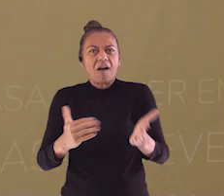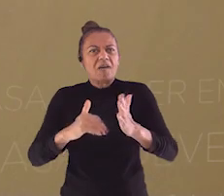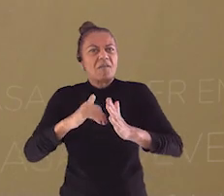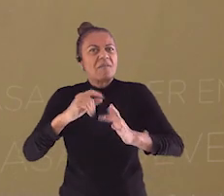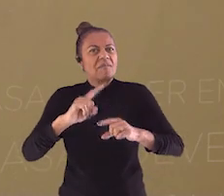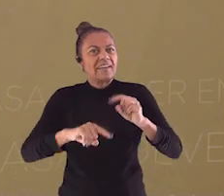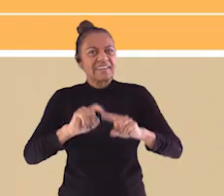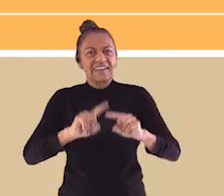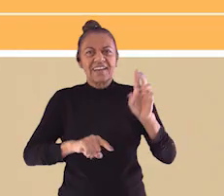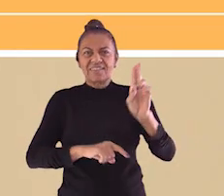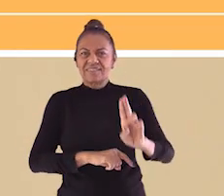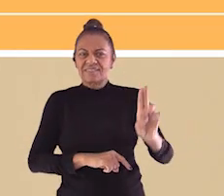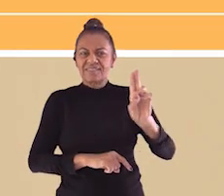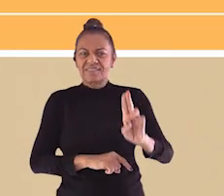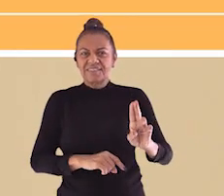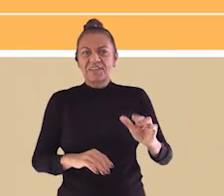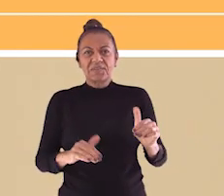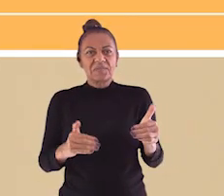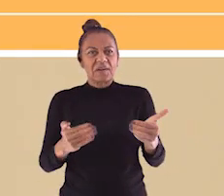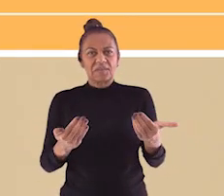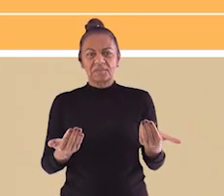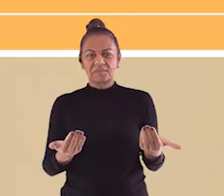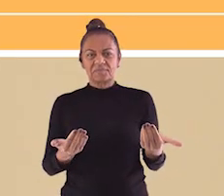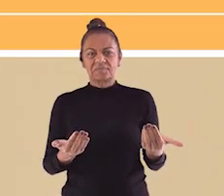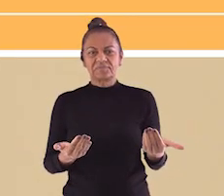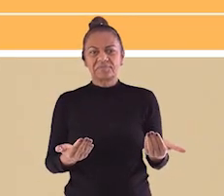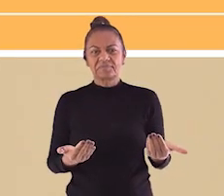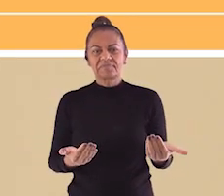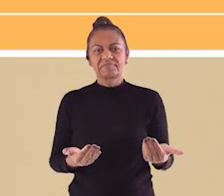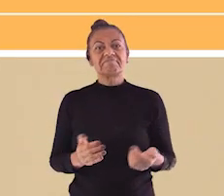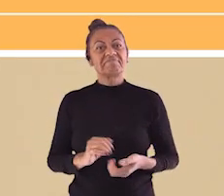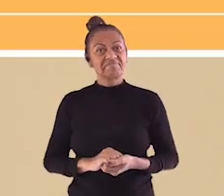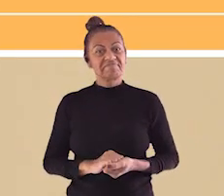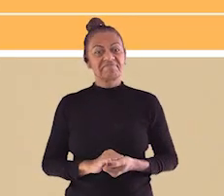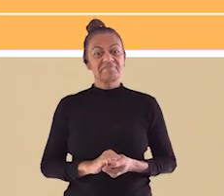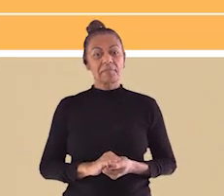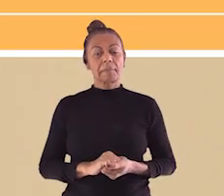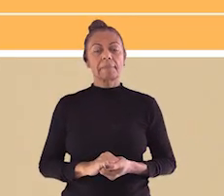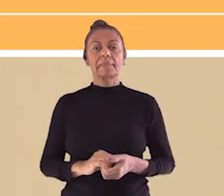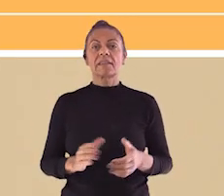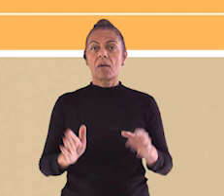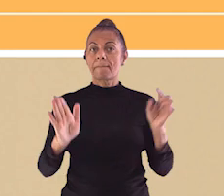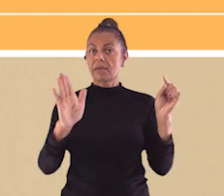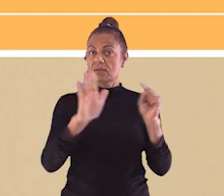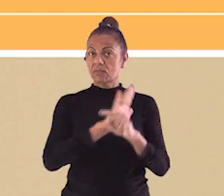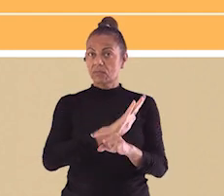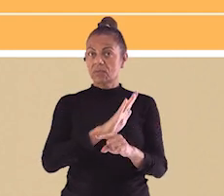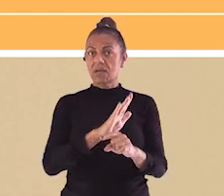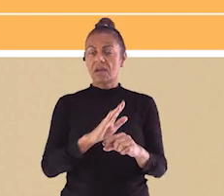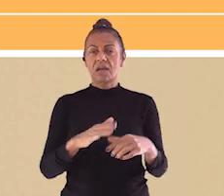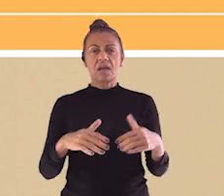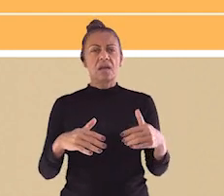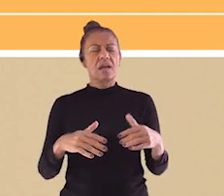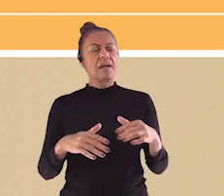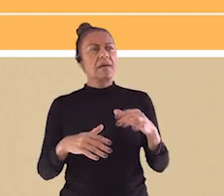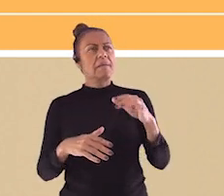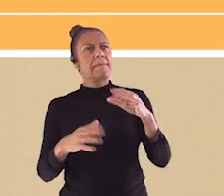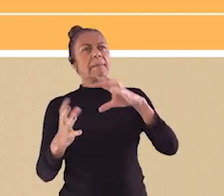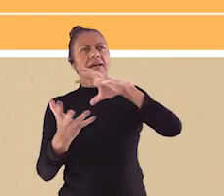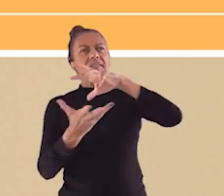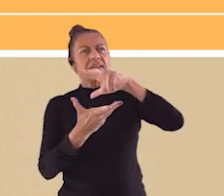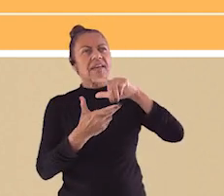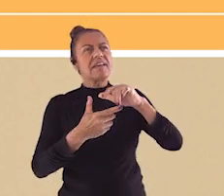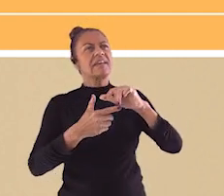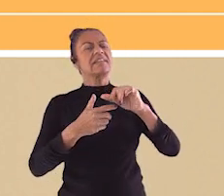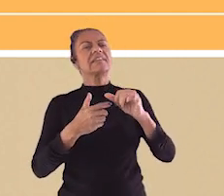utilizar? Que instrumento óptico pode ser utilizado para observar planetas, satélites e